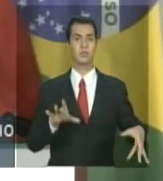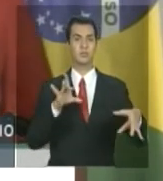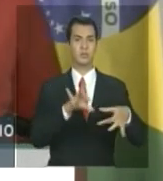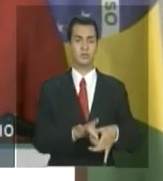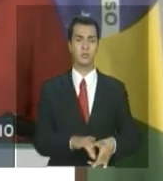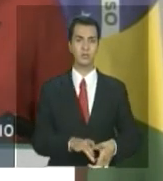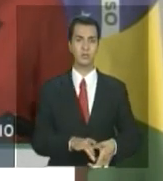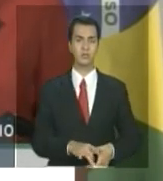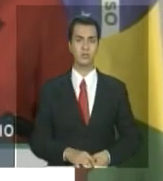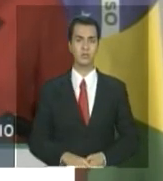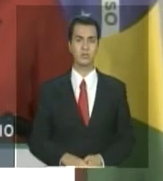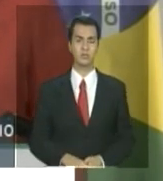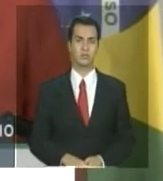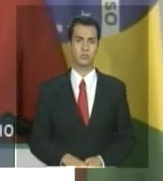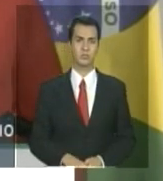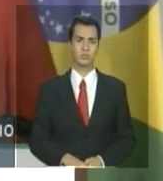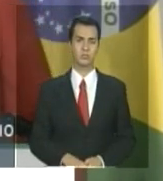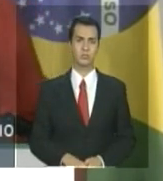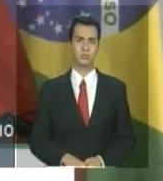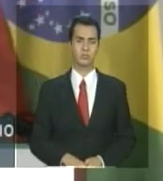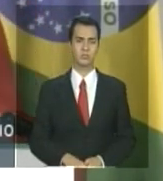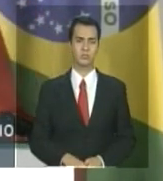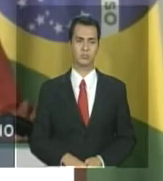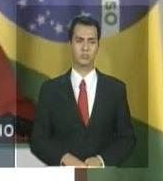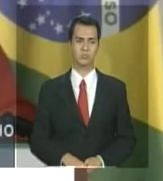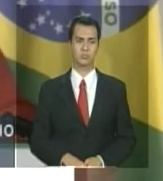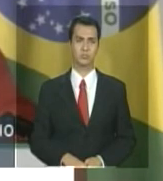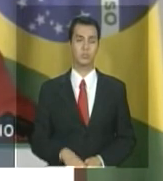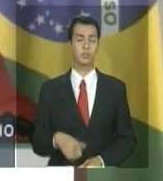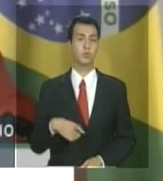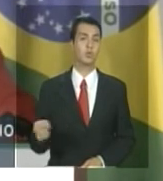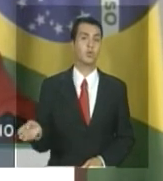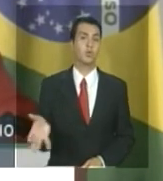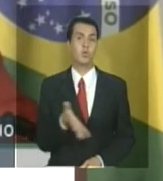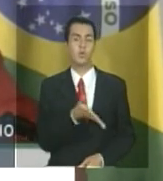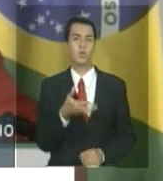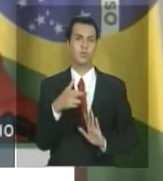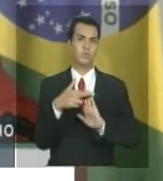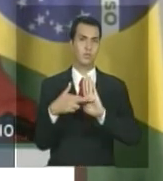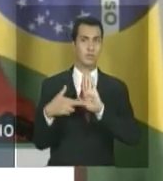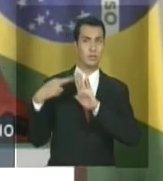esta relação dentro de um novo paradigma de